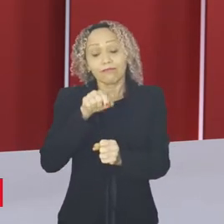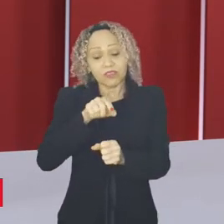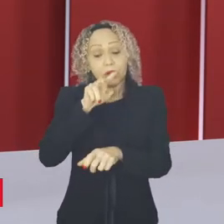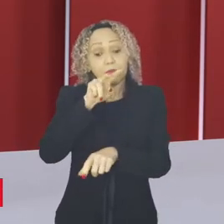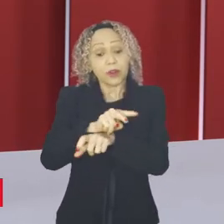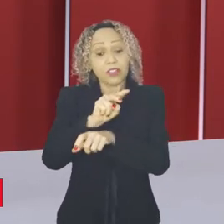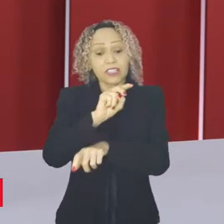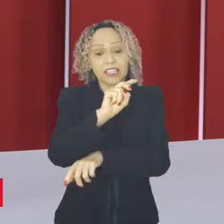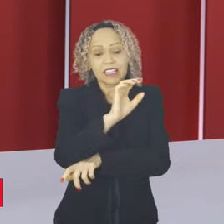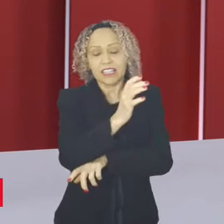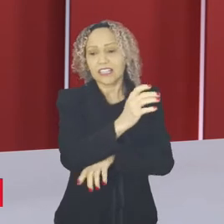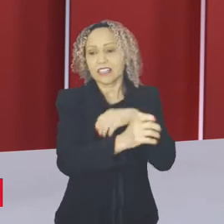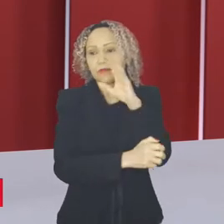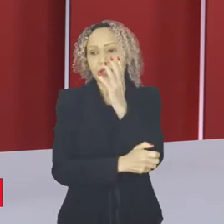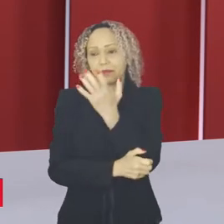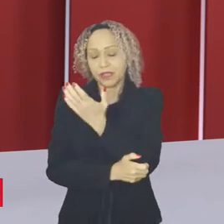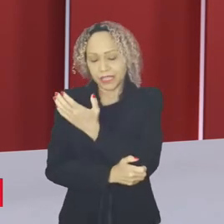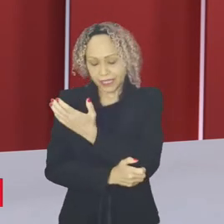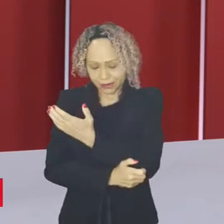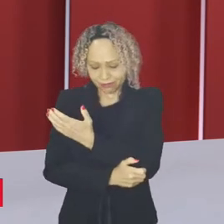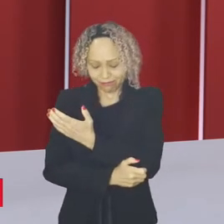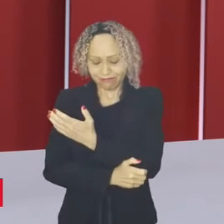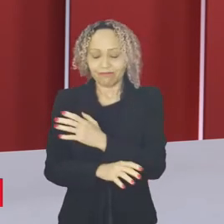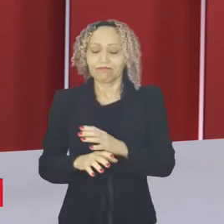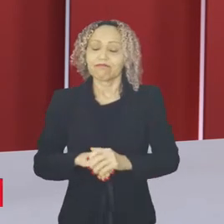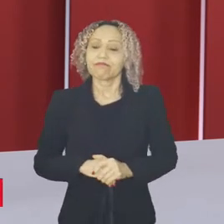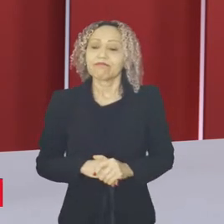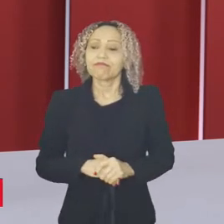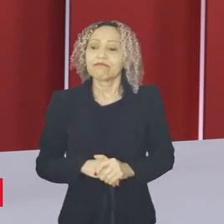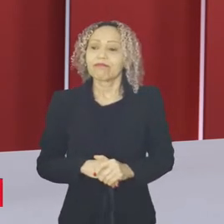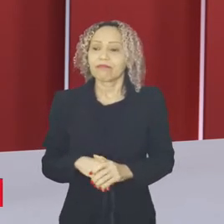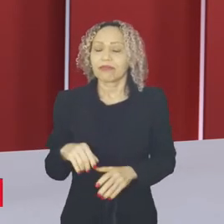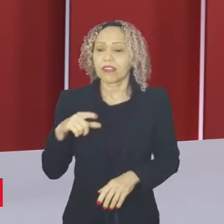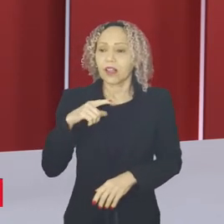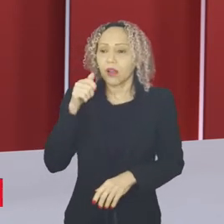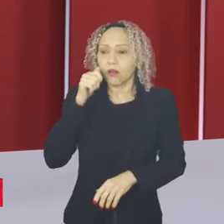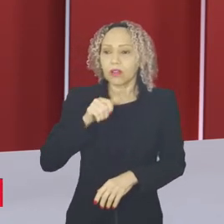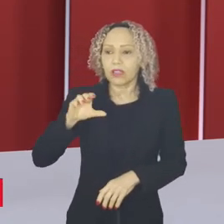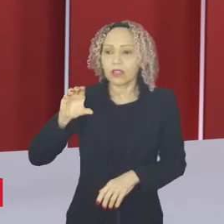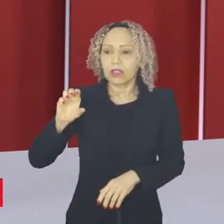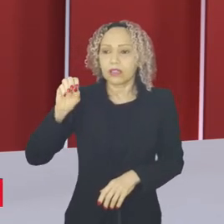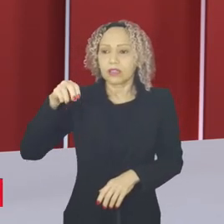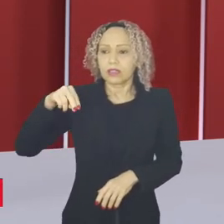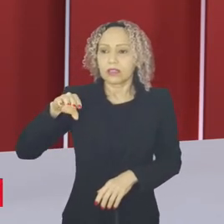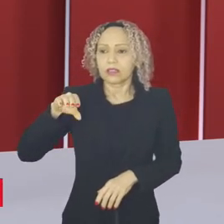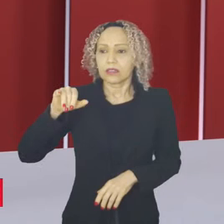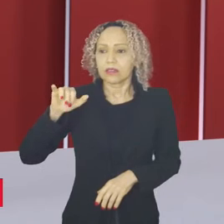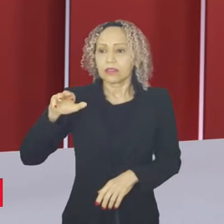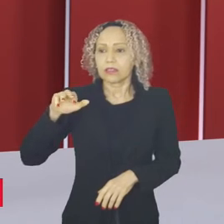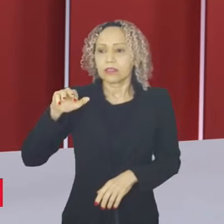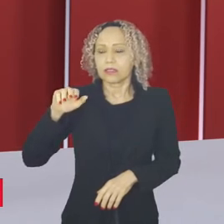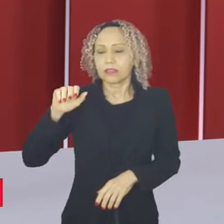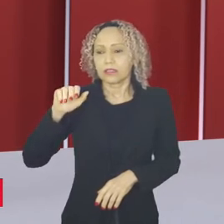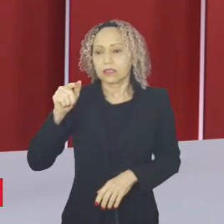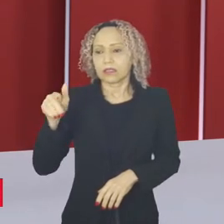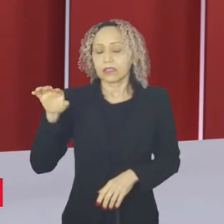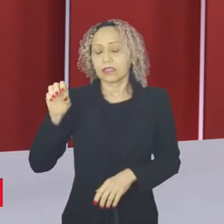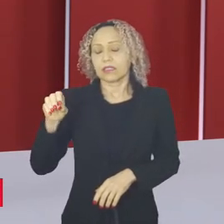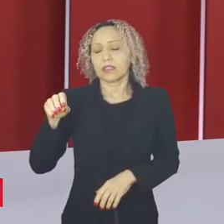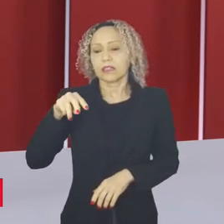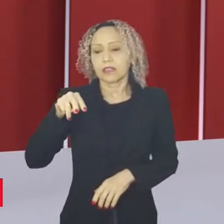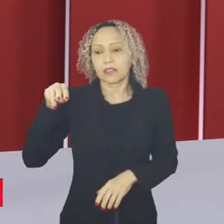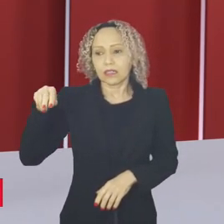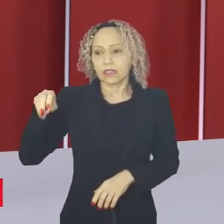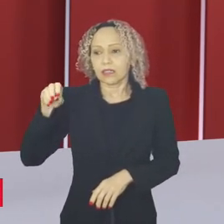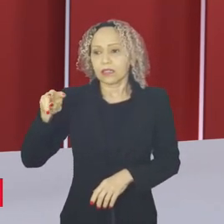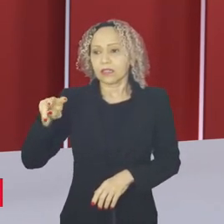coisa boa, né? Conceição Novaes também está aqui com a gente. O Edmilson Oliveira, José René